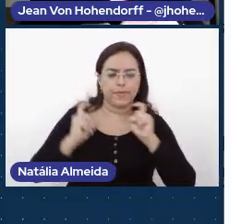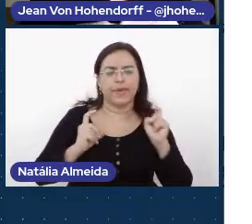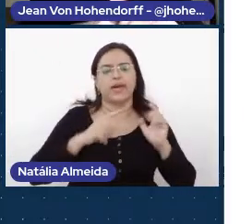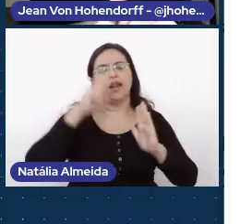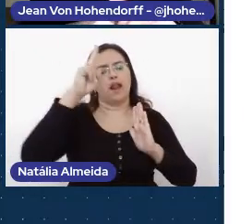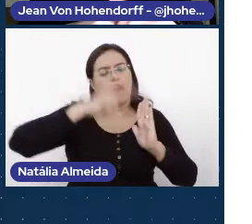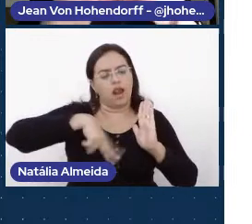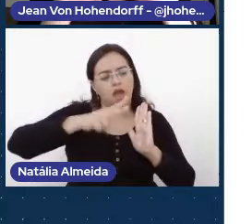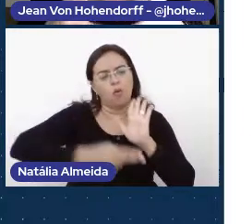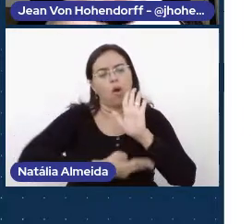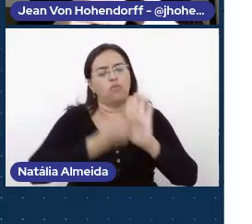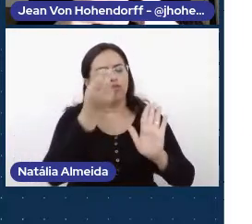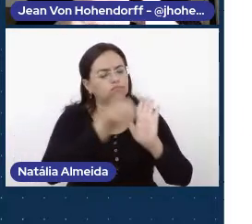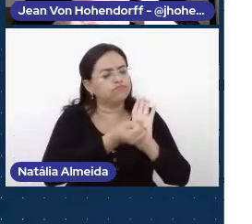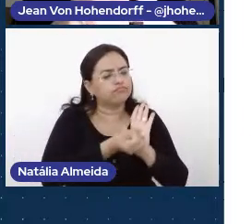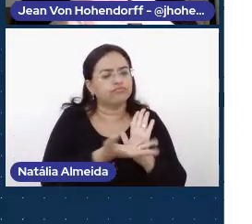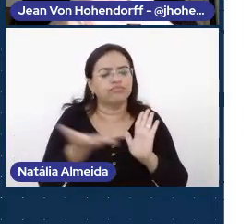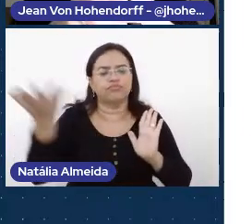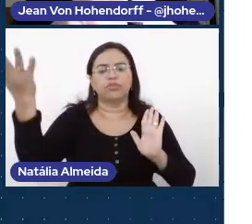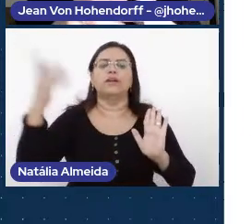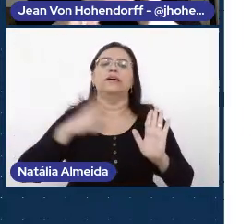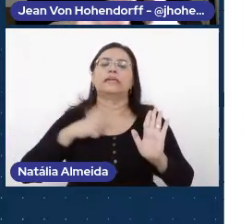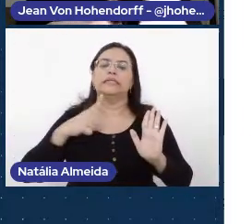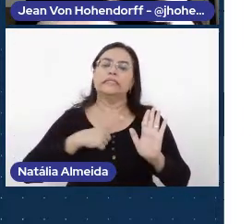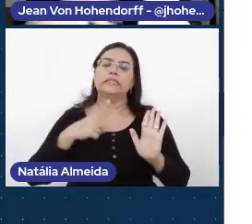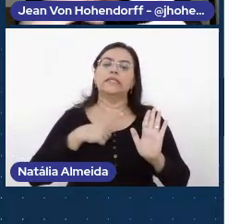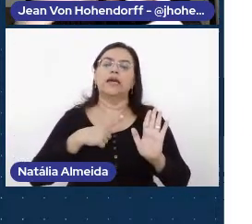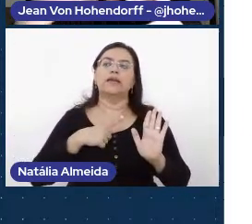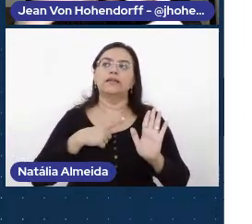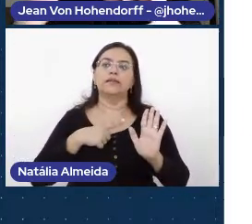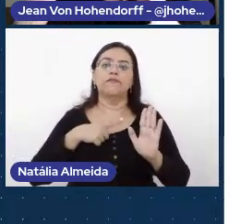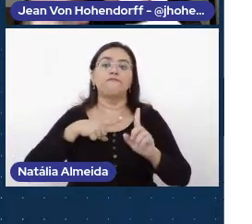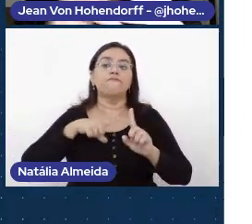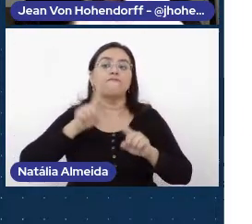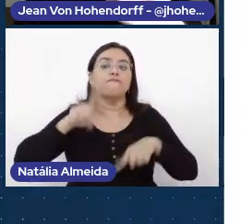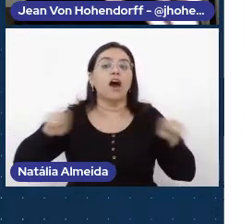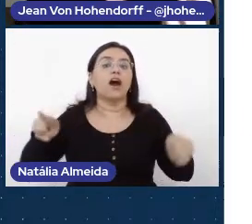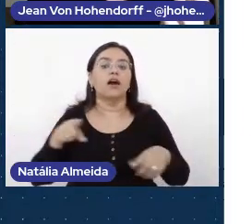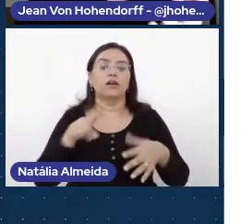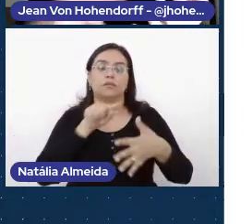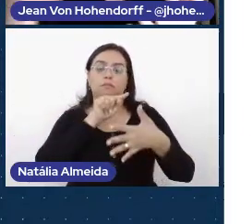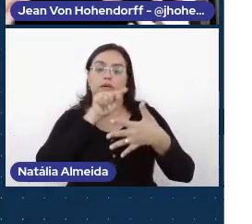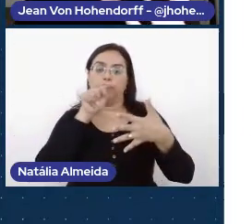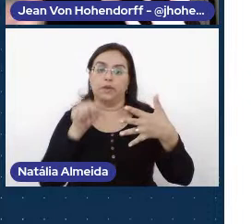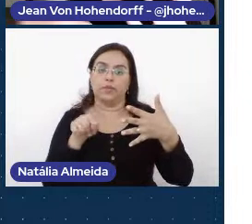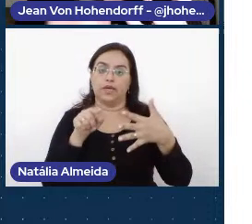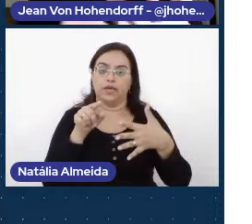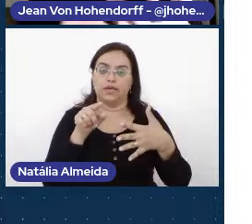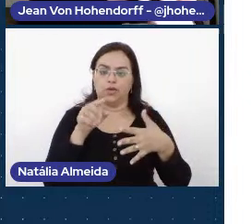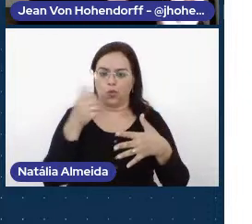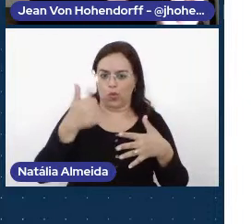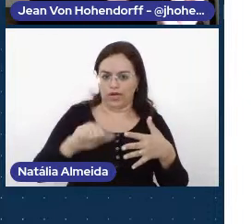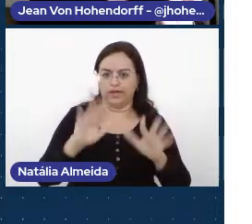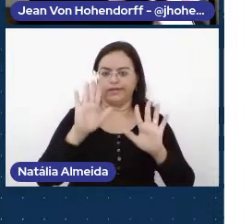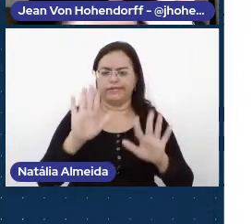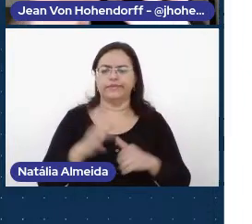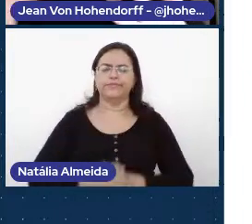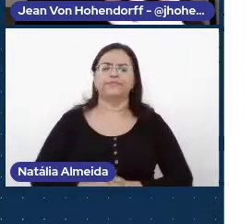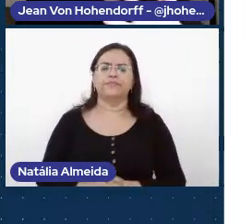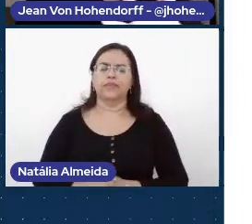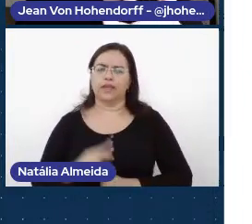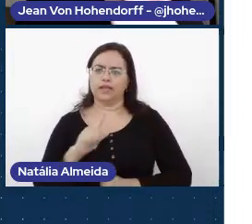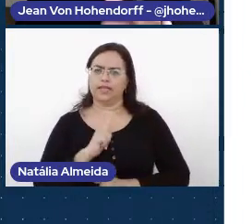que existiam, então, critérios de qualidade, né? Então, tem a perspectiva de algumas perguntas que seriam